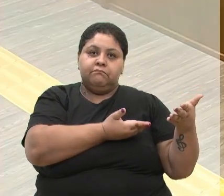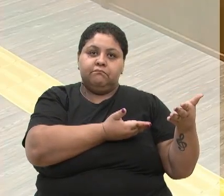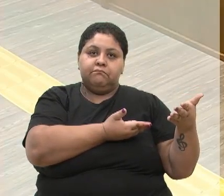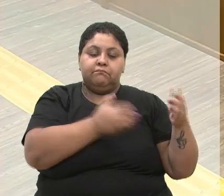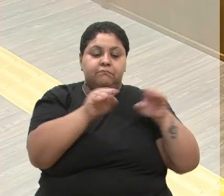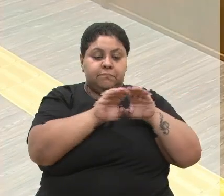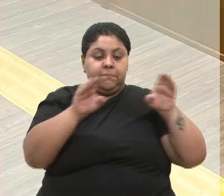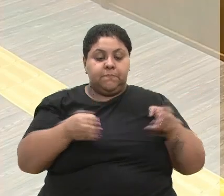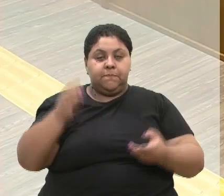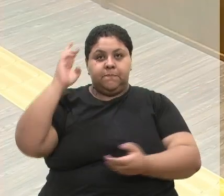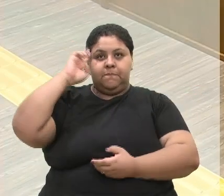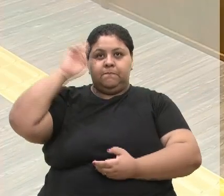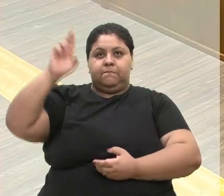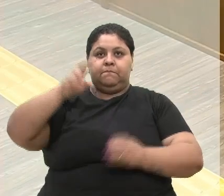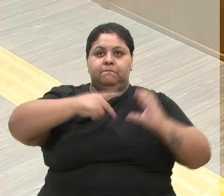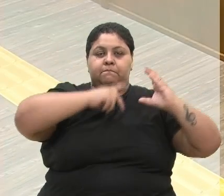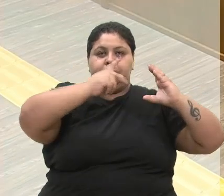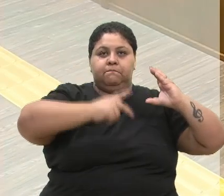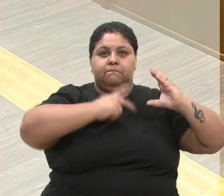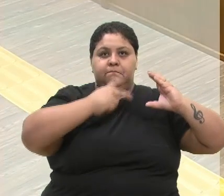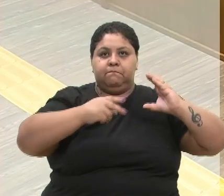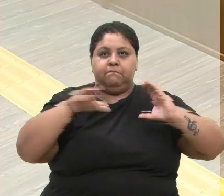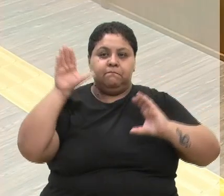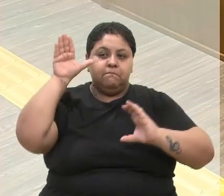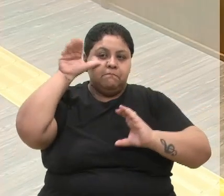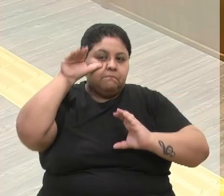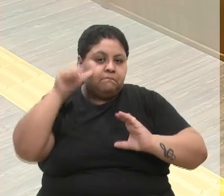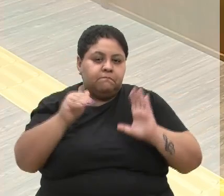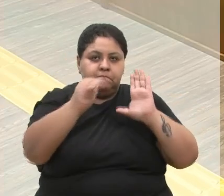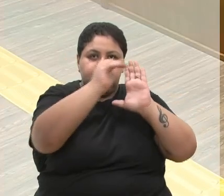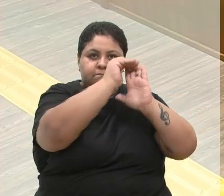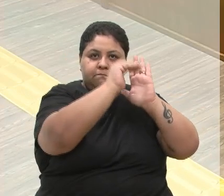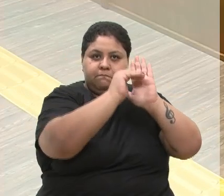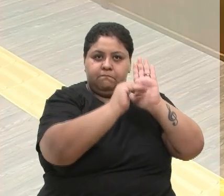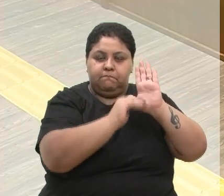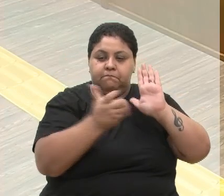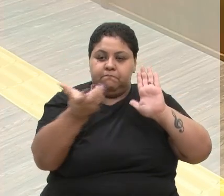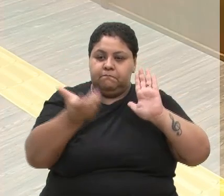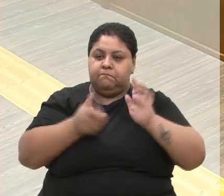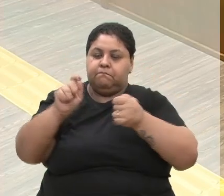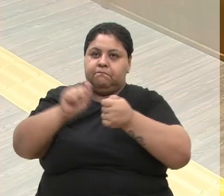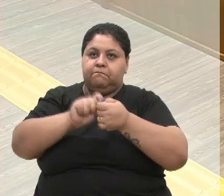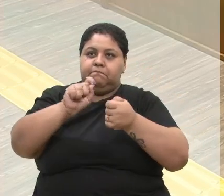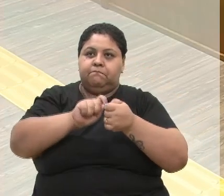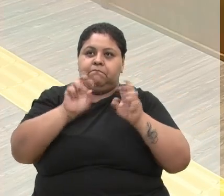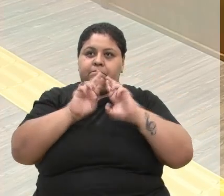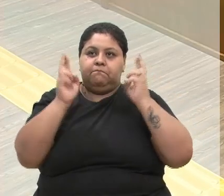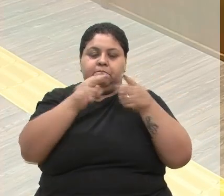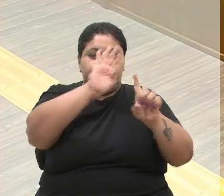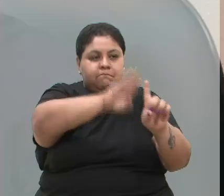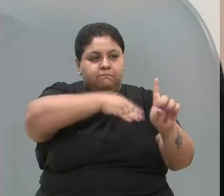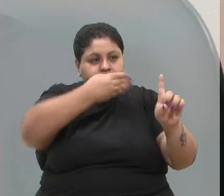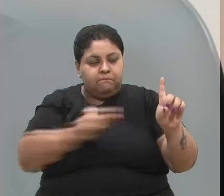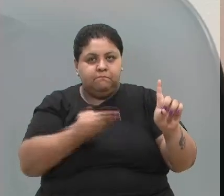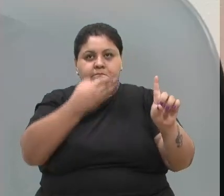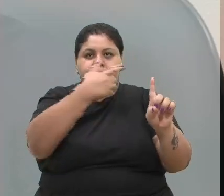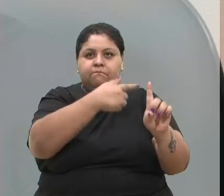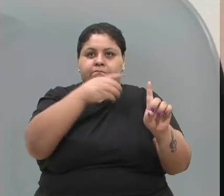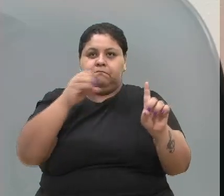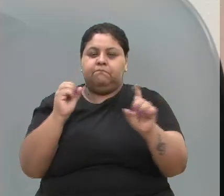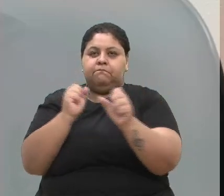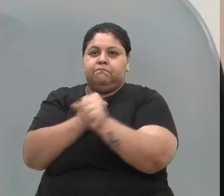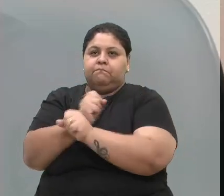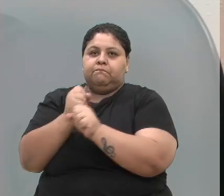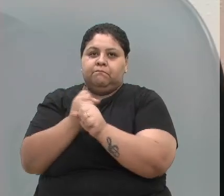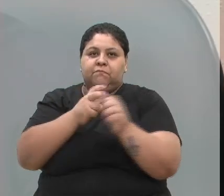mesa diretora da Câmara Municipal de Caxias do Sul, observadas as normas regimentais, requer a realização de sessão solene alusiva aos 70 anos do